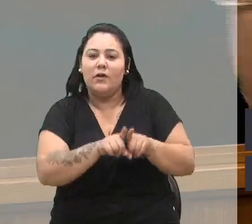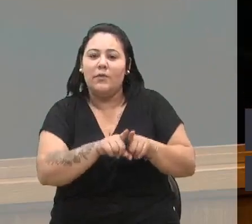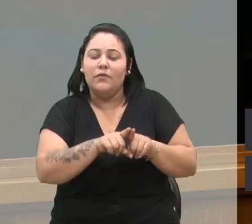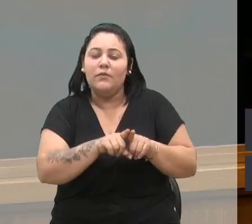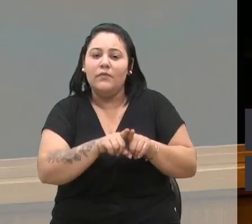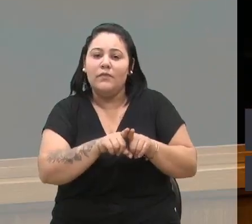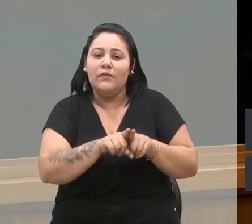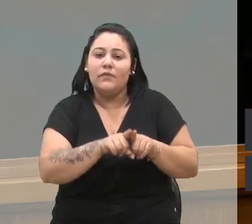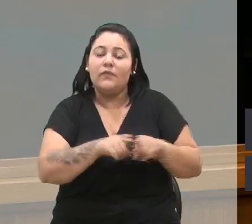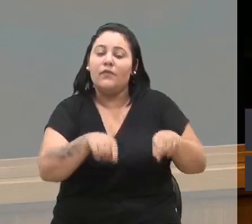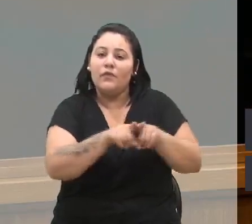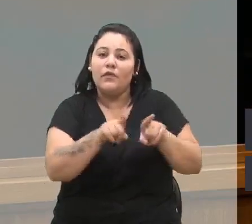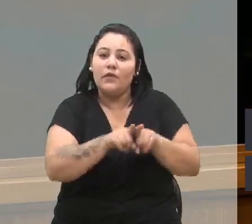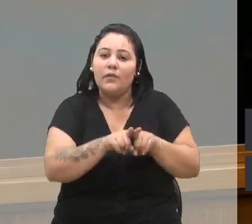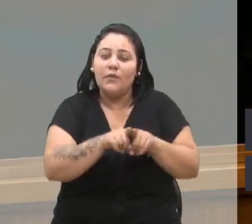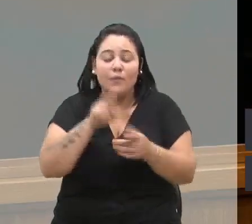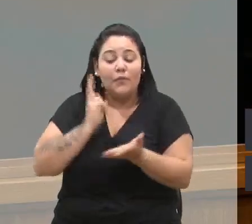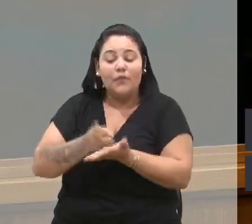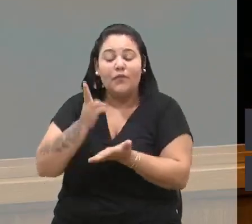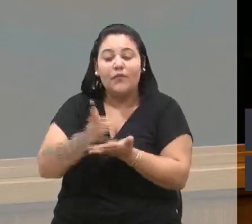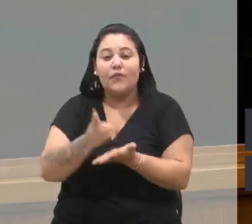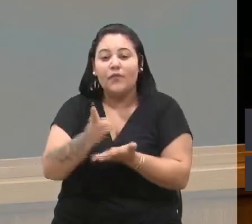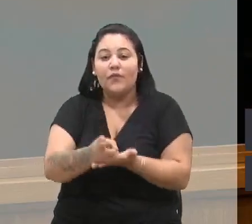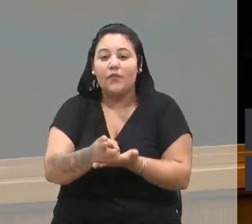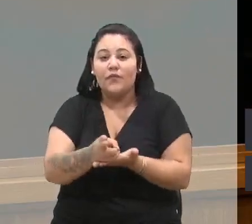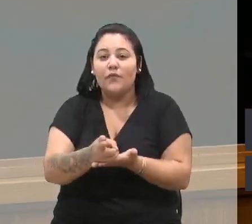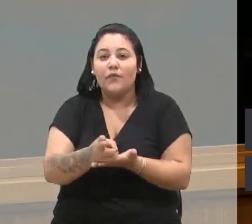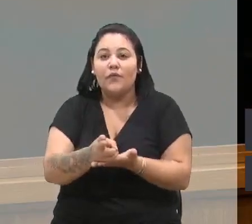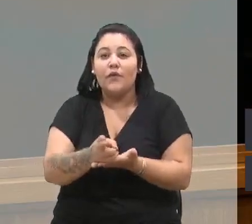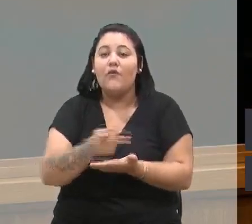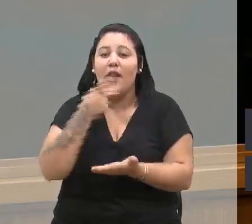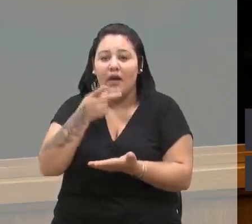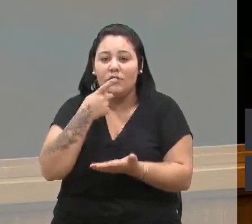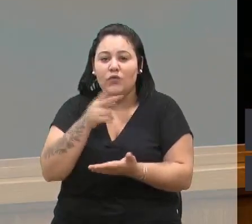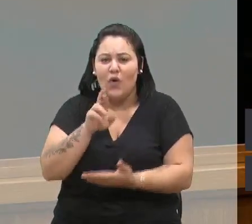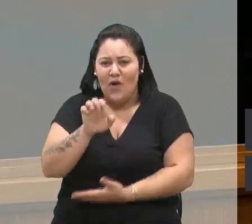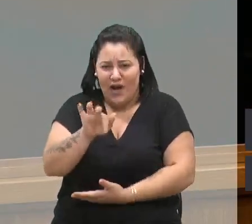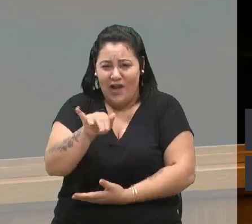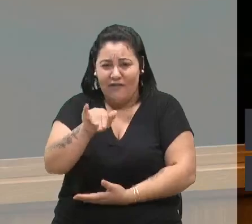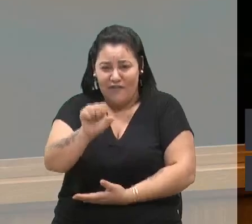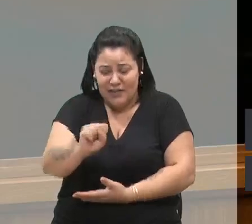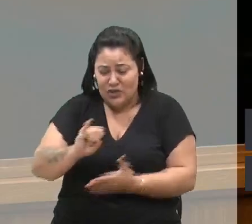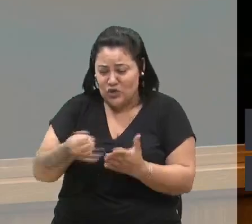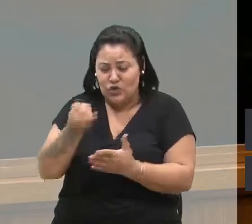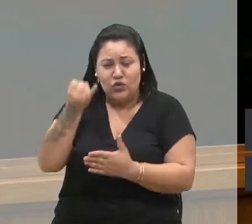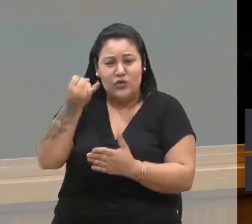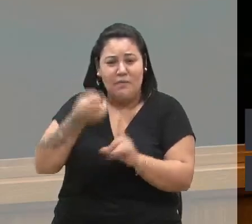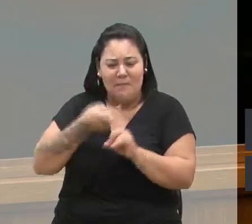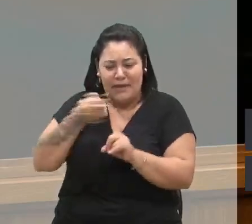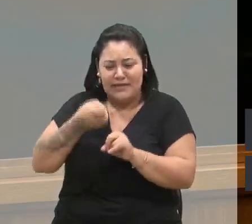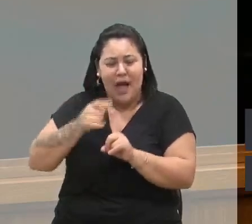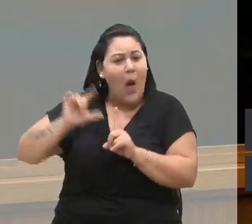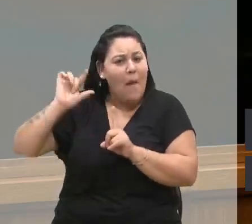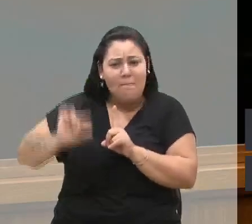vou voltar aqui a dizer, muito mais do que o refis, que o juro mensal é baixíssimo, é de